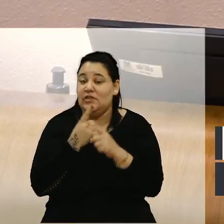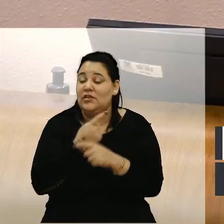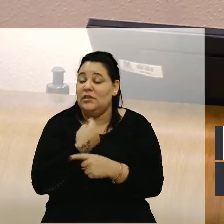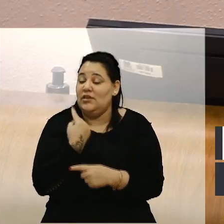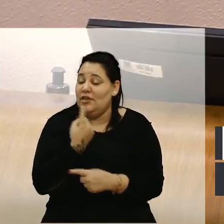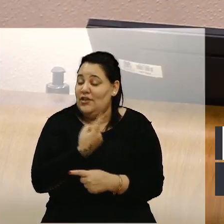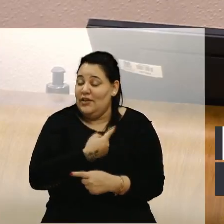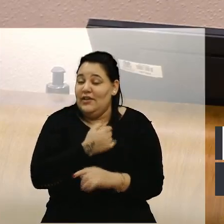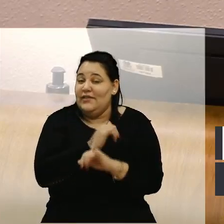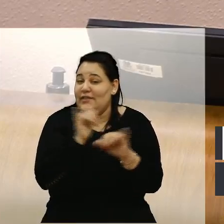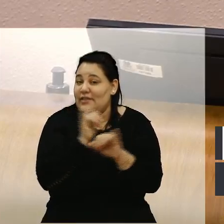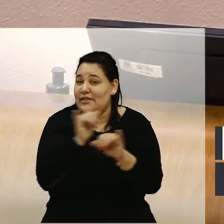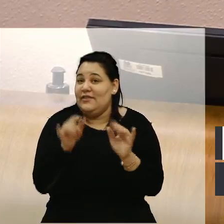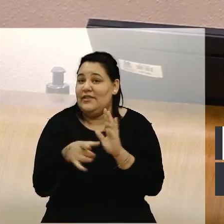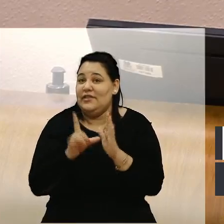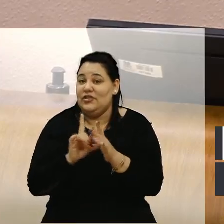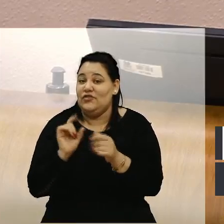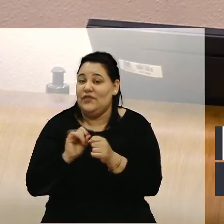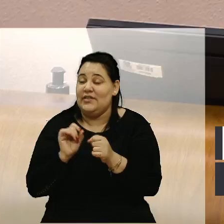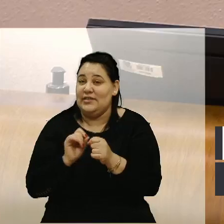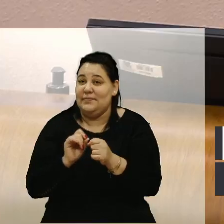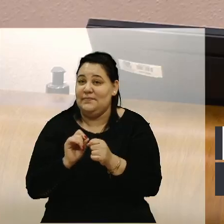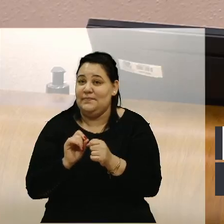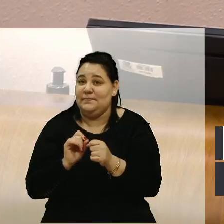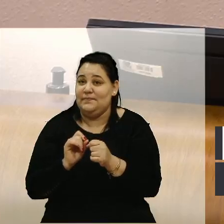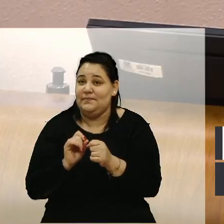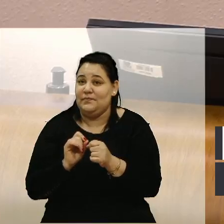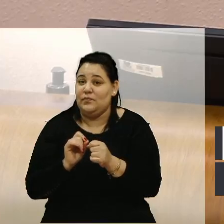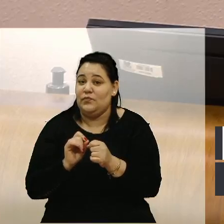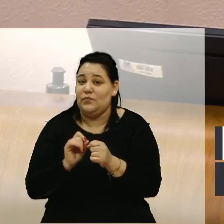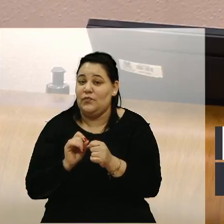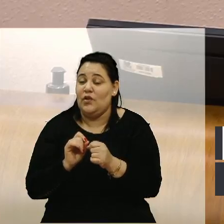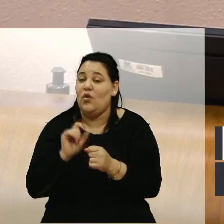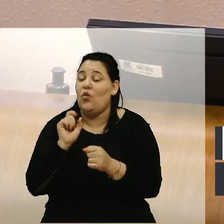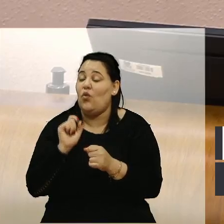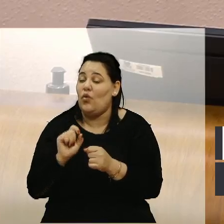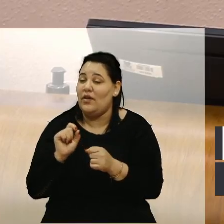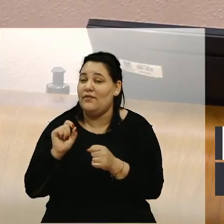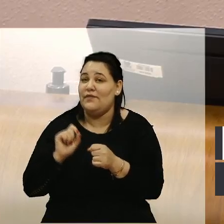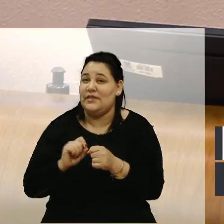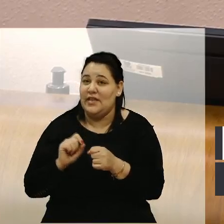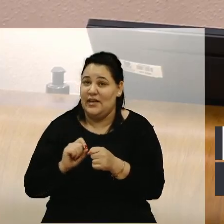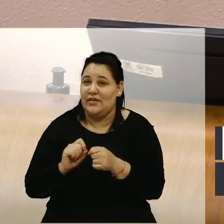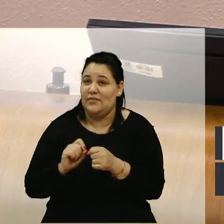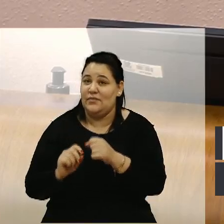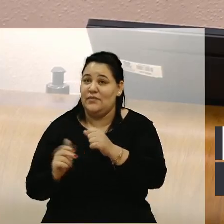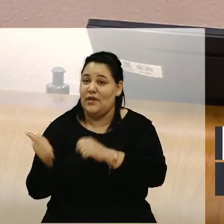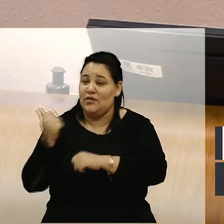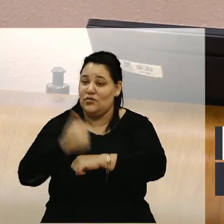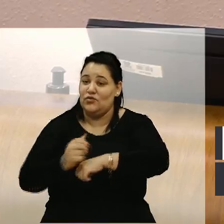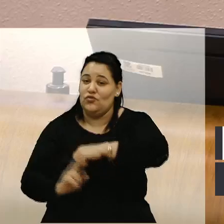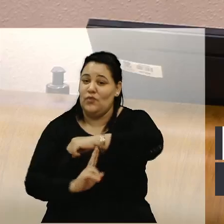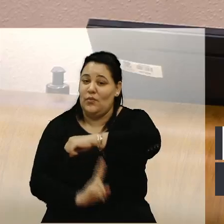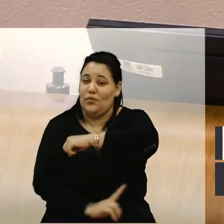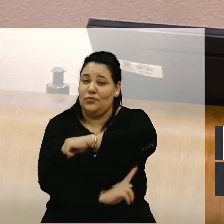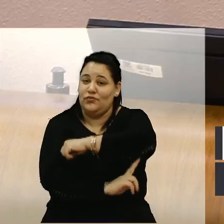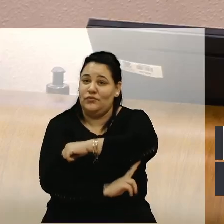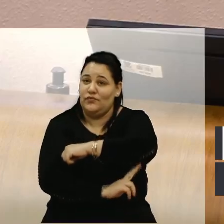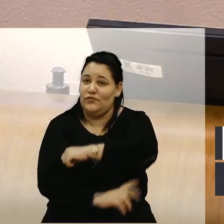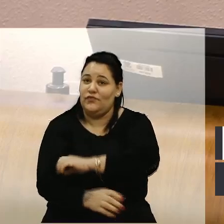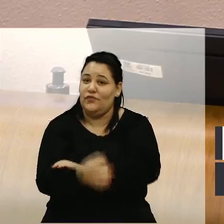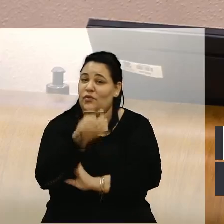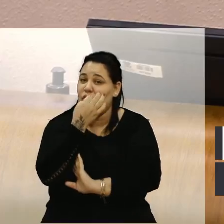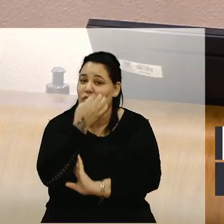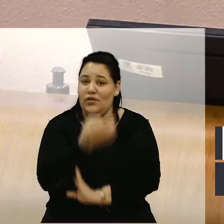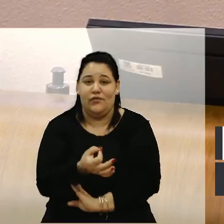tenho certeza que vocês vão debater. Olha, o que foi feito lá para instalar a ponte provisória foi um absurdo. Assim, ó, é